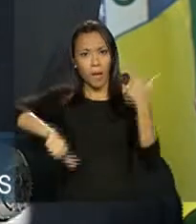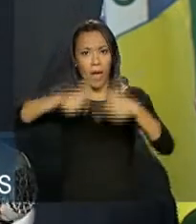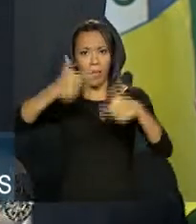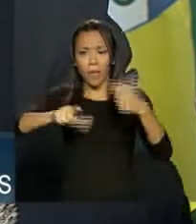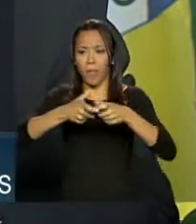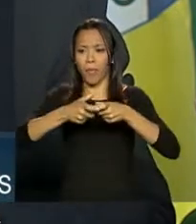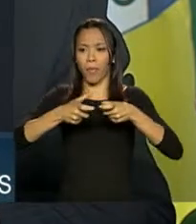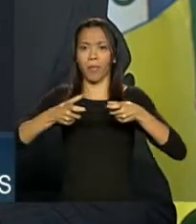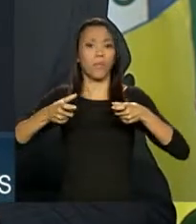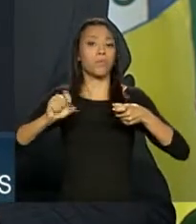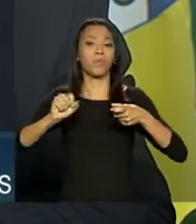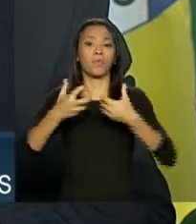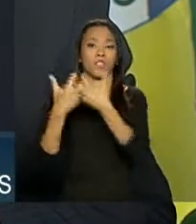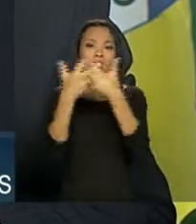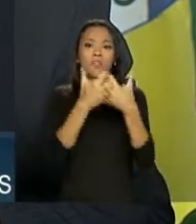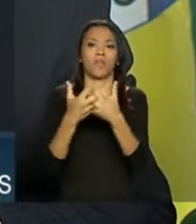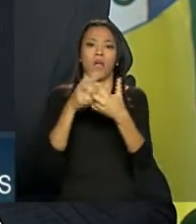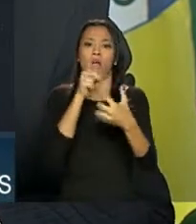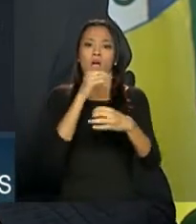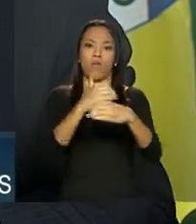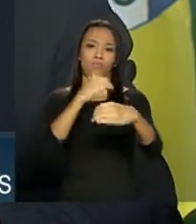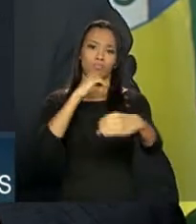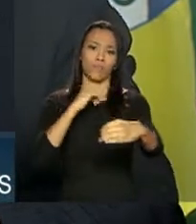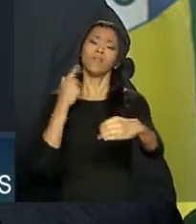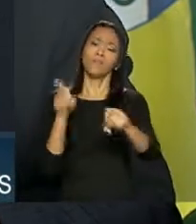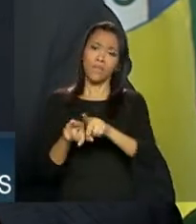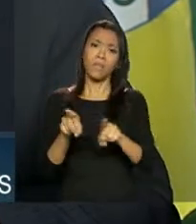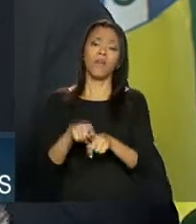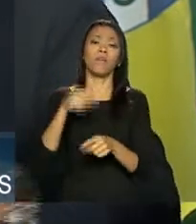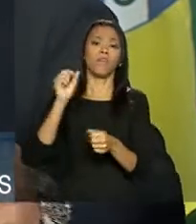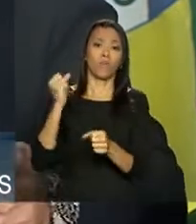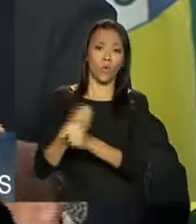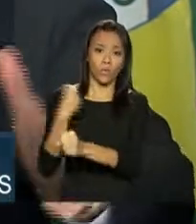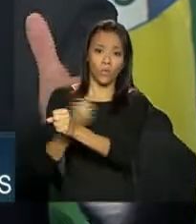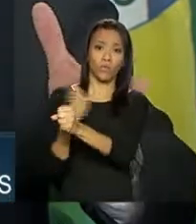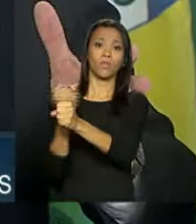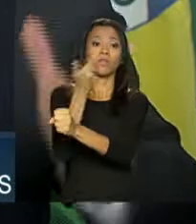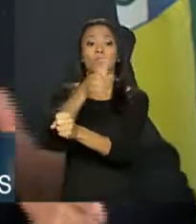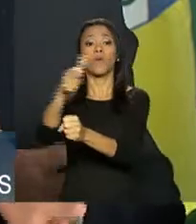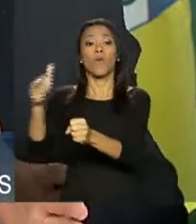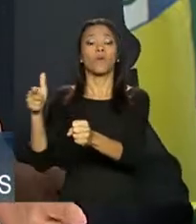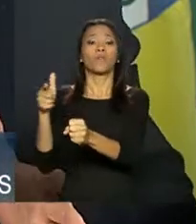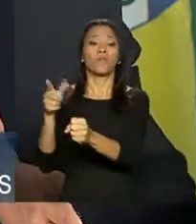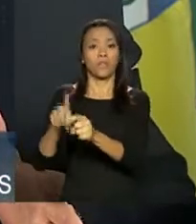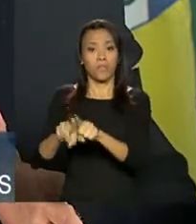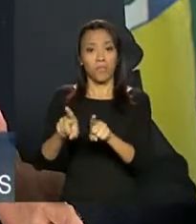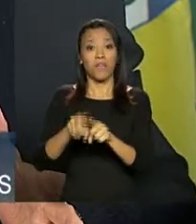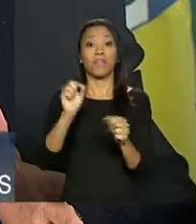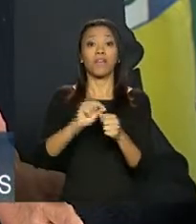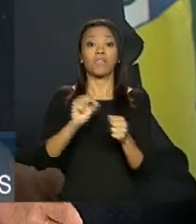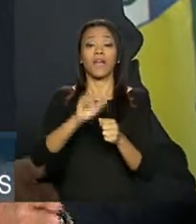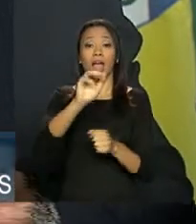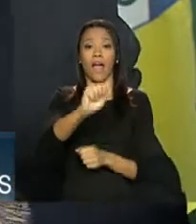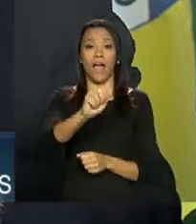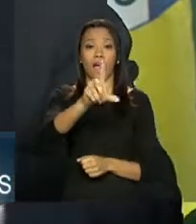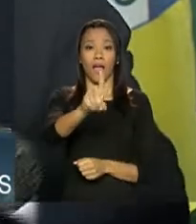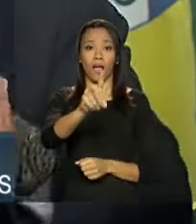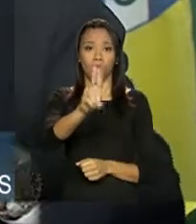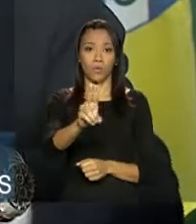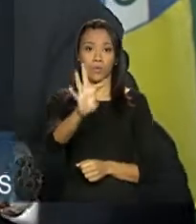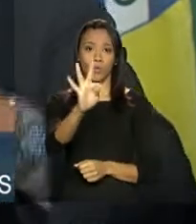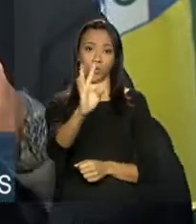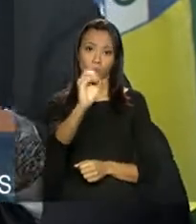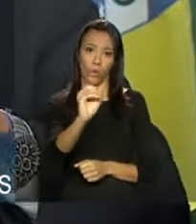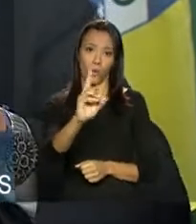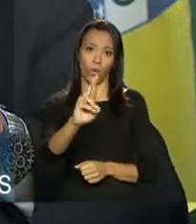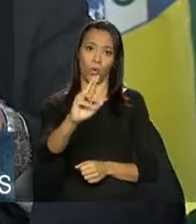construção de pequenos novos sistemas que sejam emergenciais até mesmo através de adutora de engate rápido é